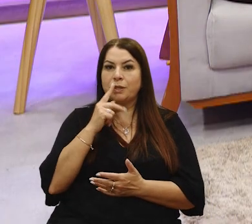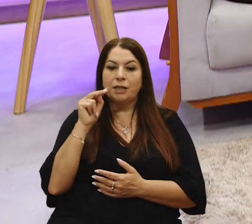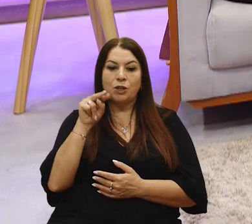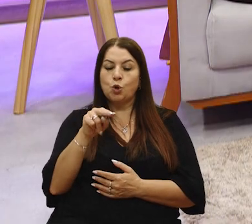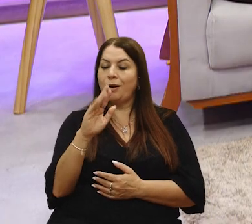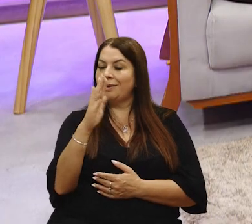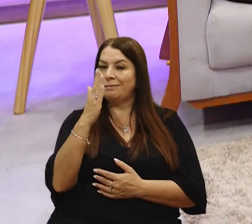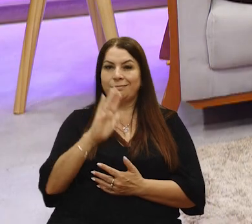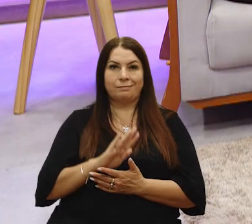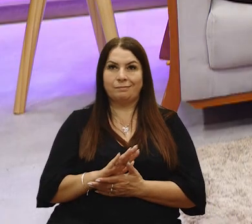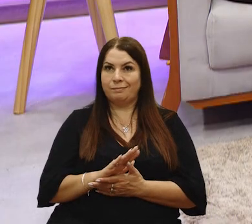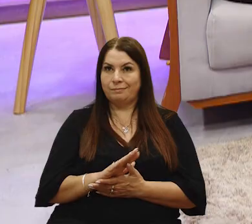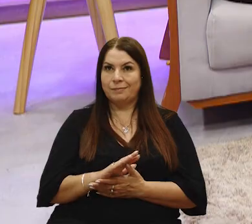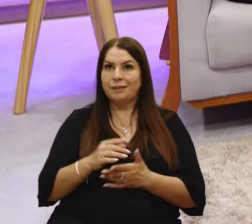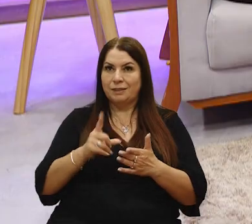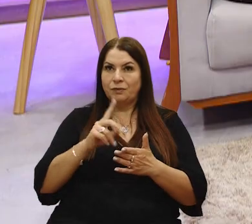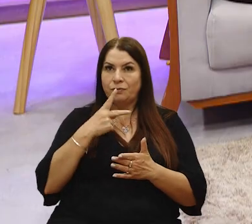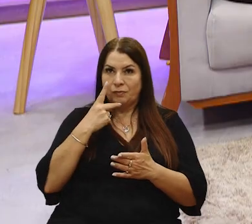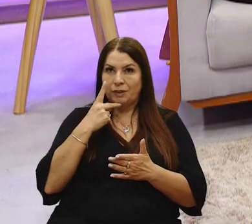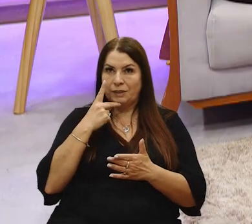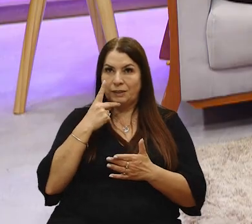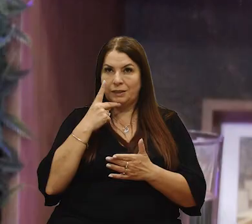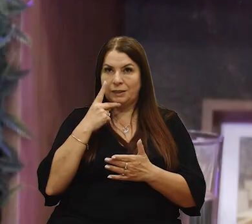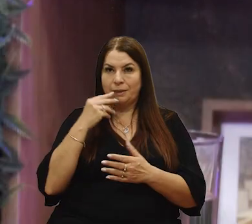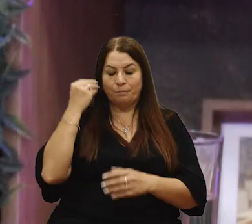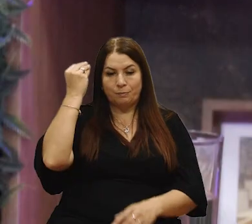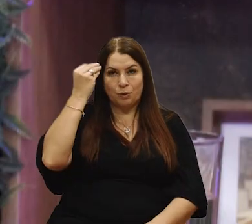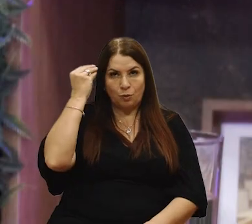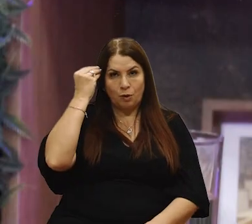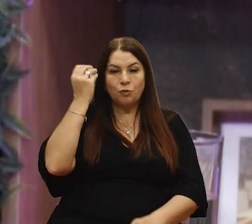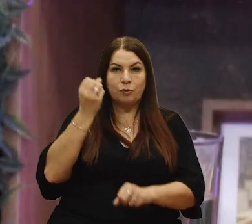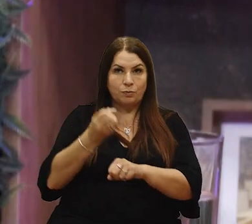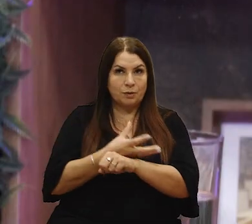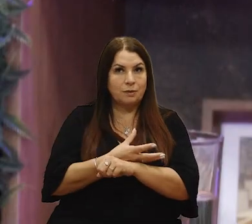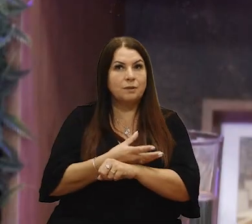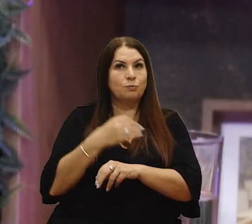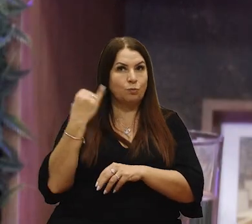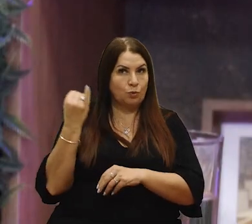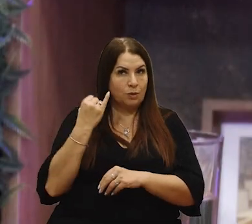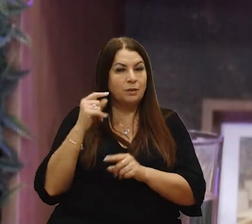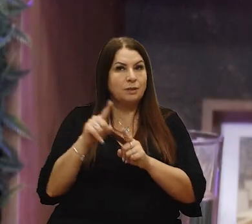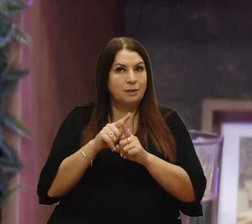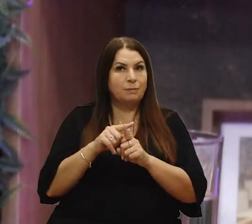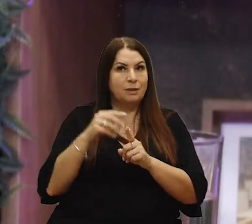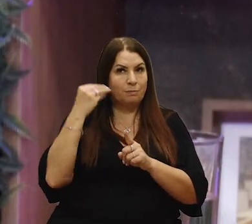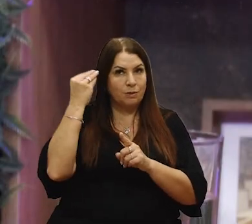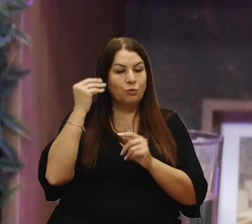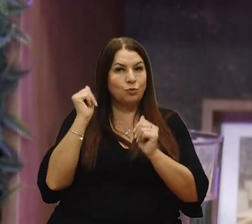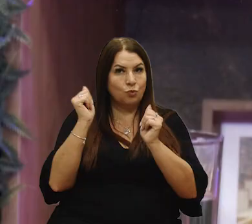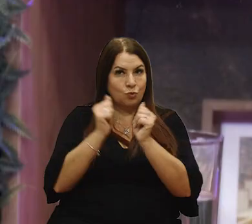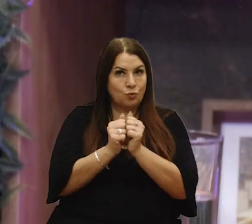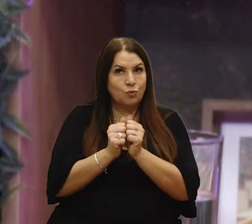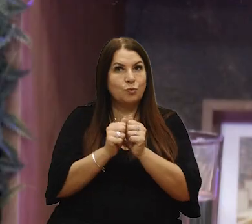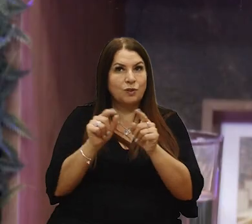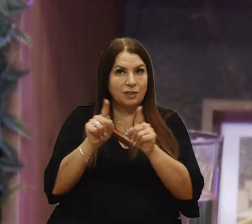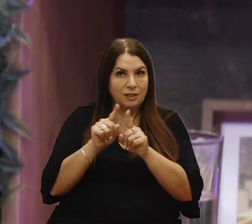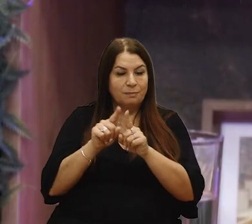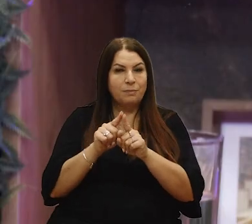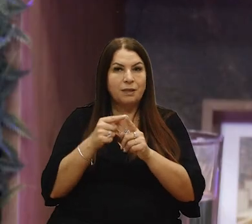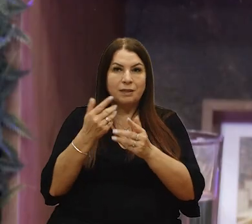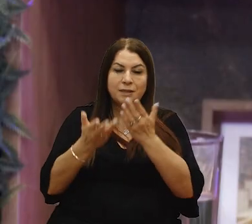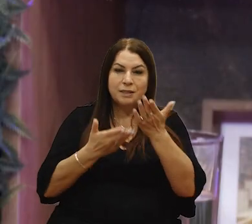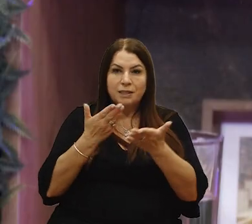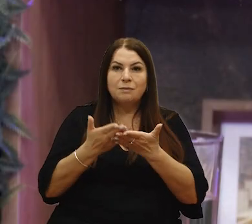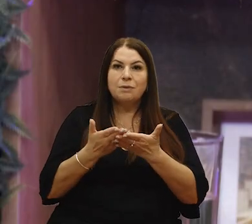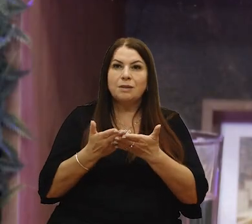eu tenho pacientes que não conseguem nem se olhar no espelho, né? Então, antes a gente comentou ali da questão psicológica, da questão emocional. É muito importante a gente ter uma psico junto também